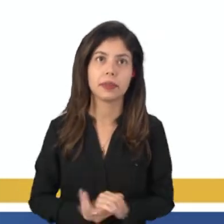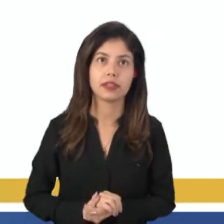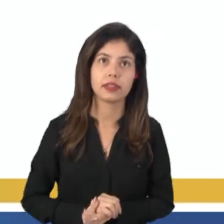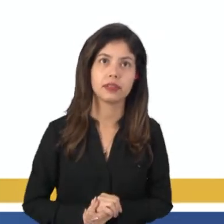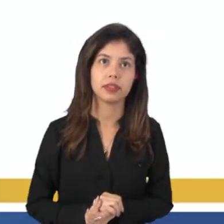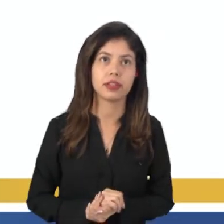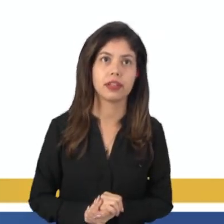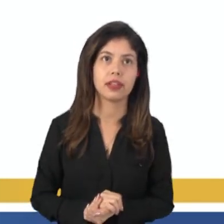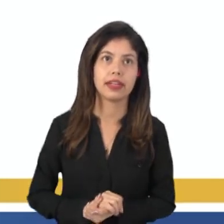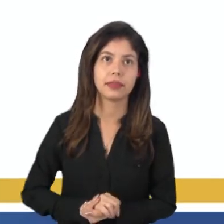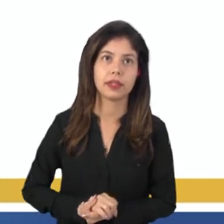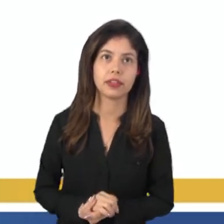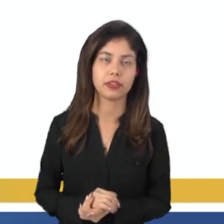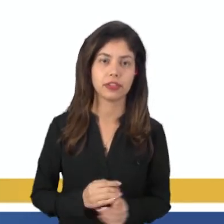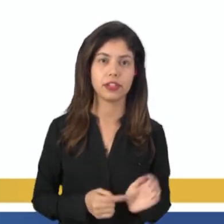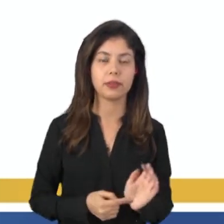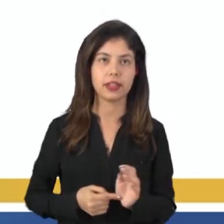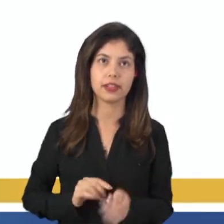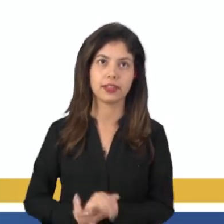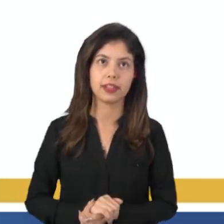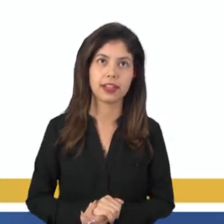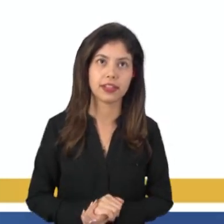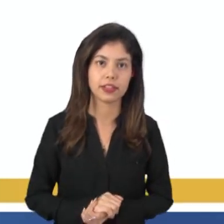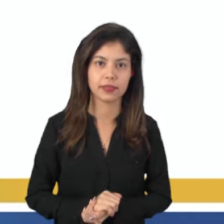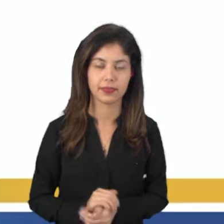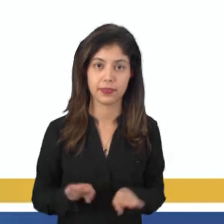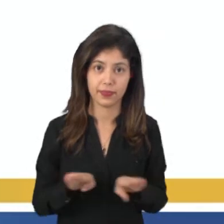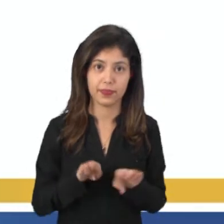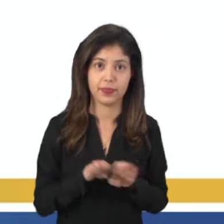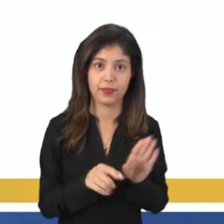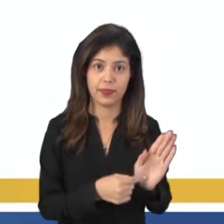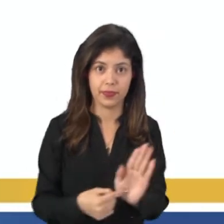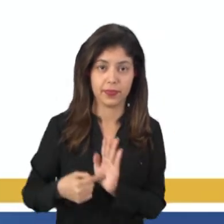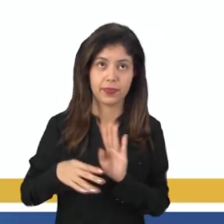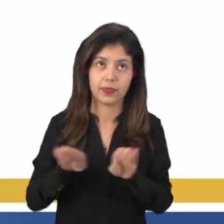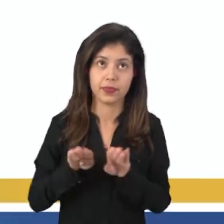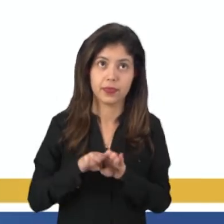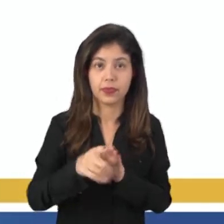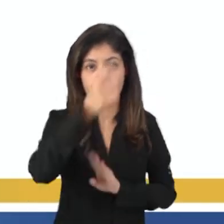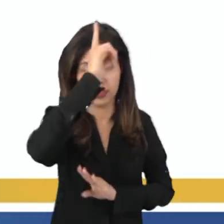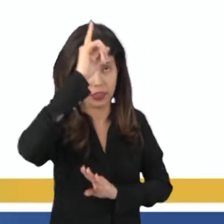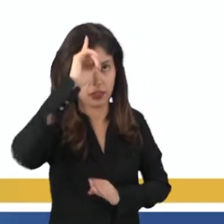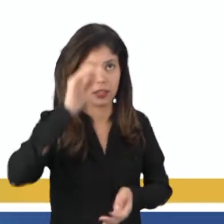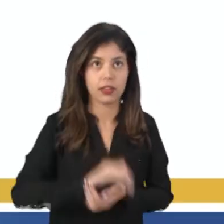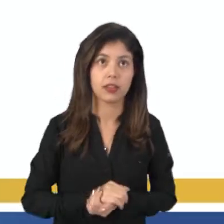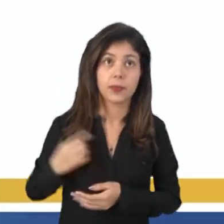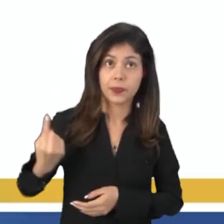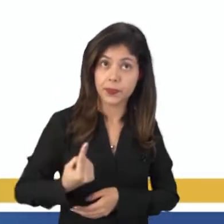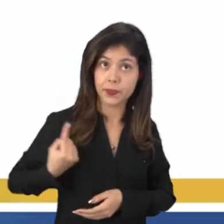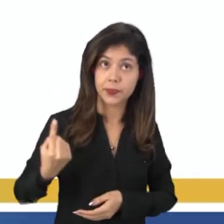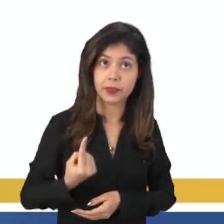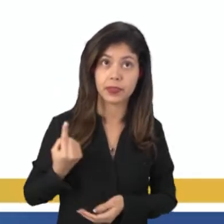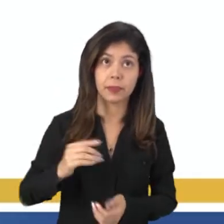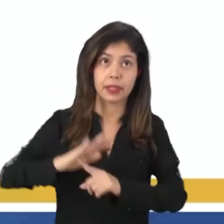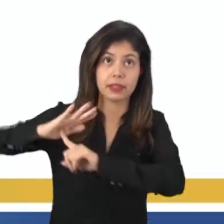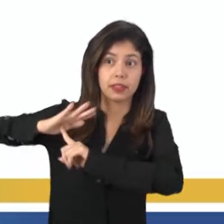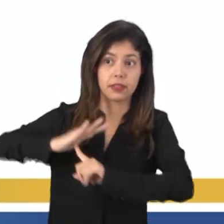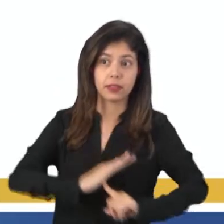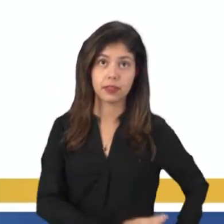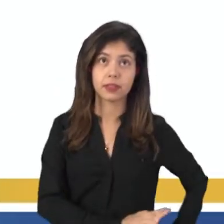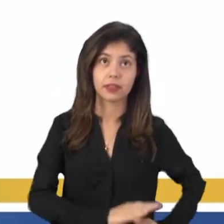isso tem tudo a ver tanto com crianças como com adultos também. Solidão,